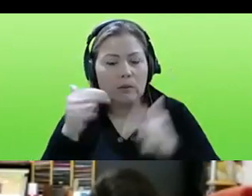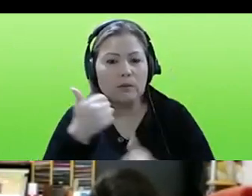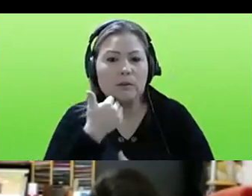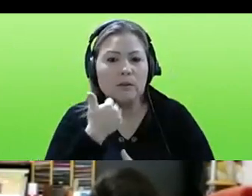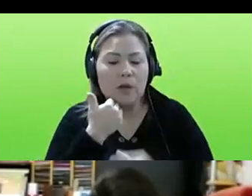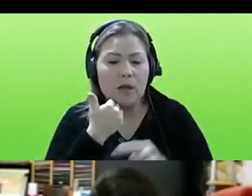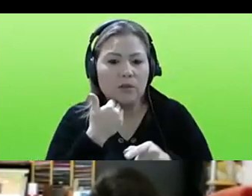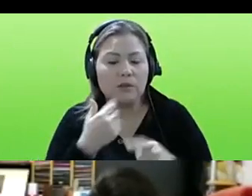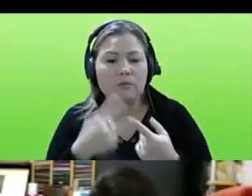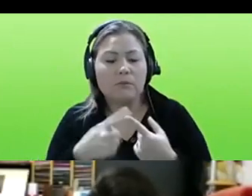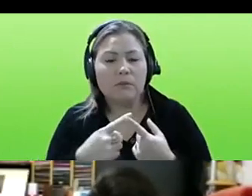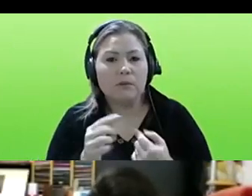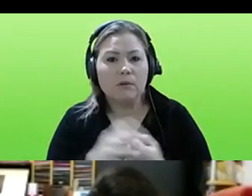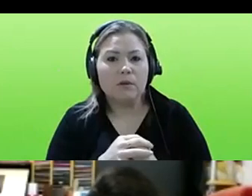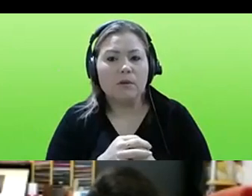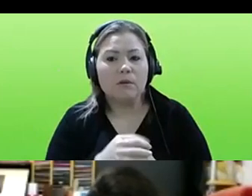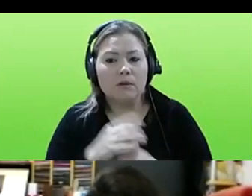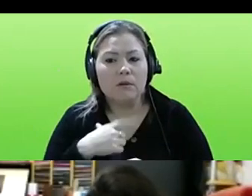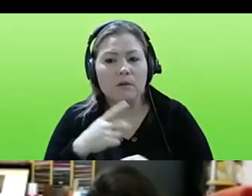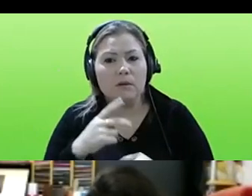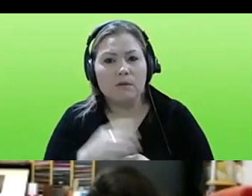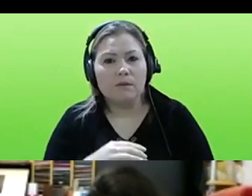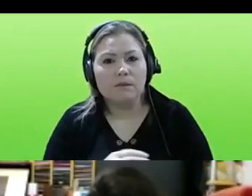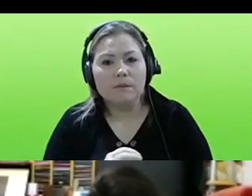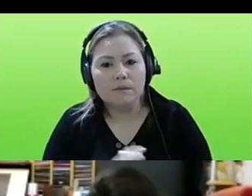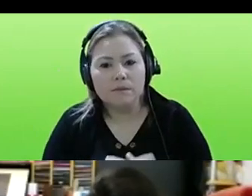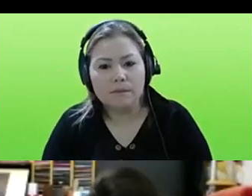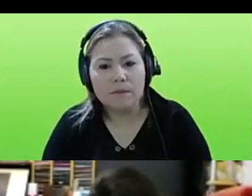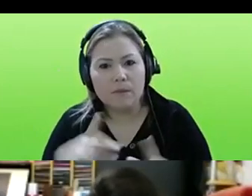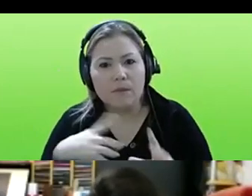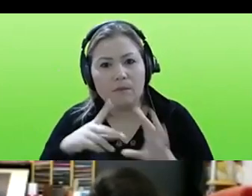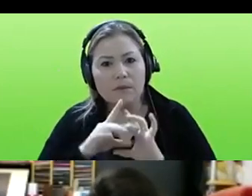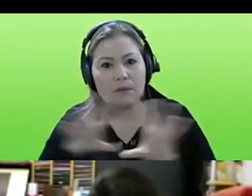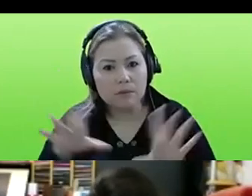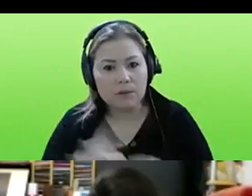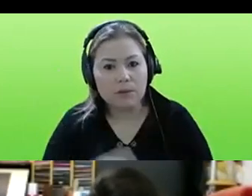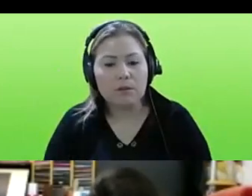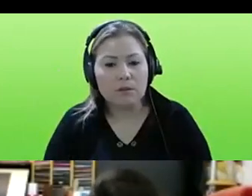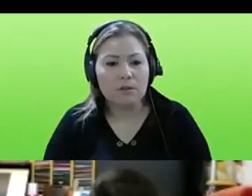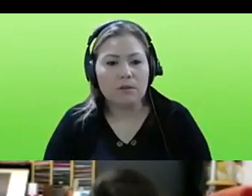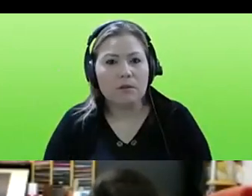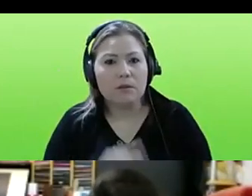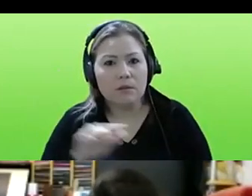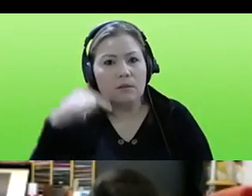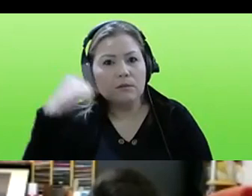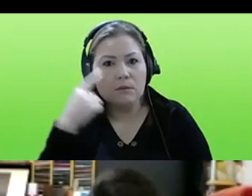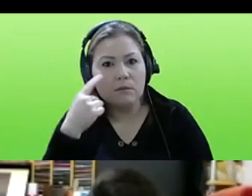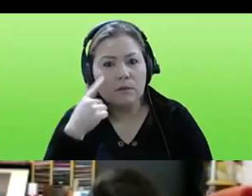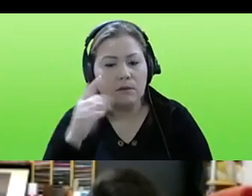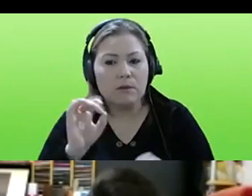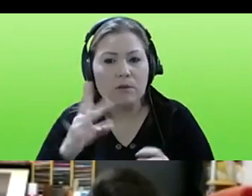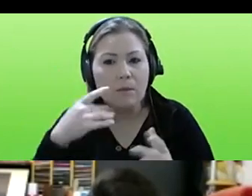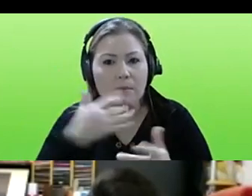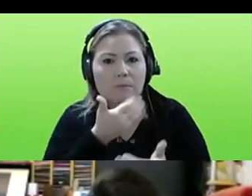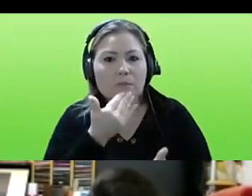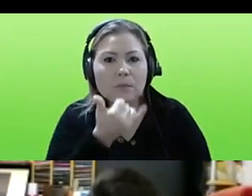que, aí eu vou me despedir, tá? E semana que vem a gente se vê, eu peço desculpas, é que eu